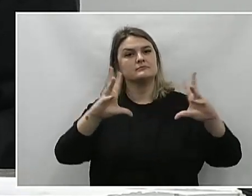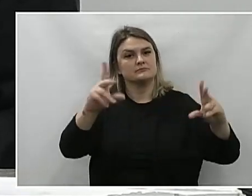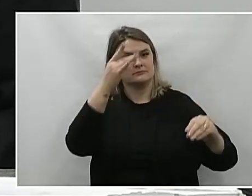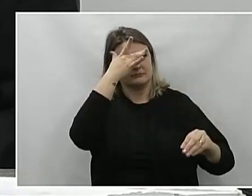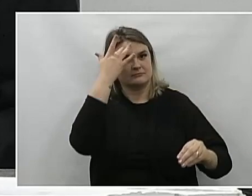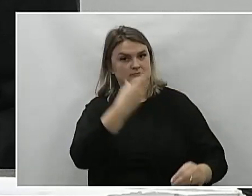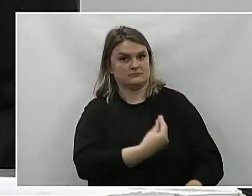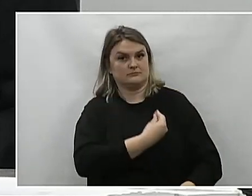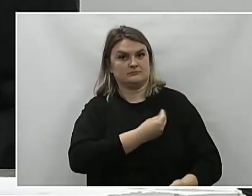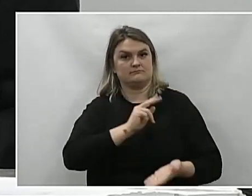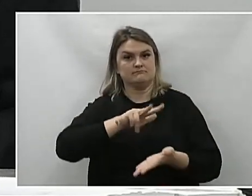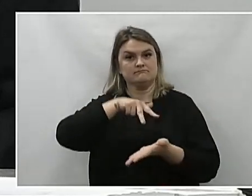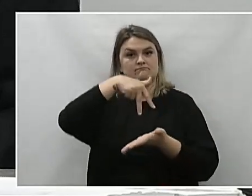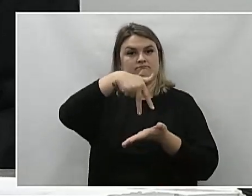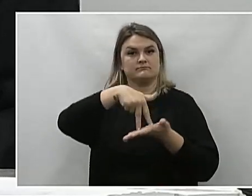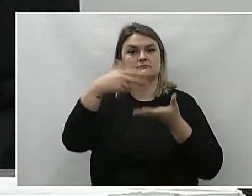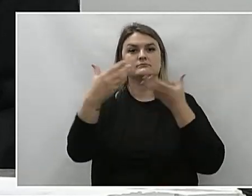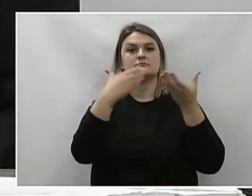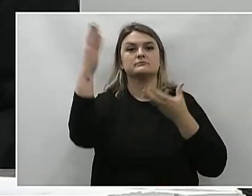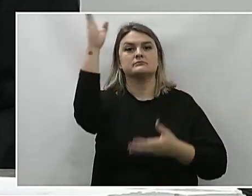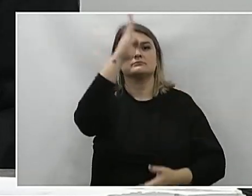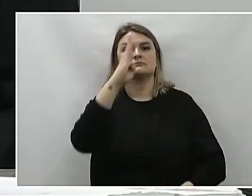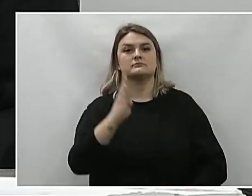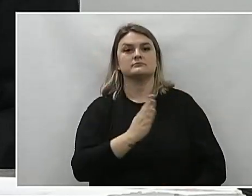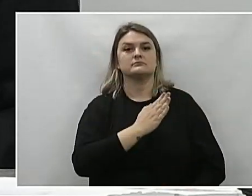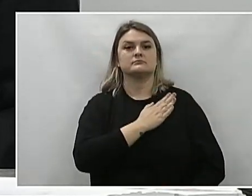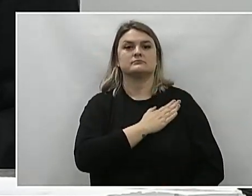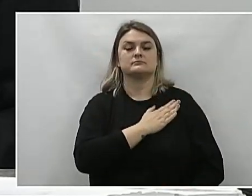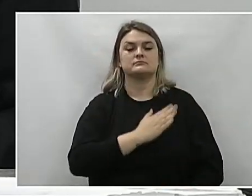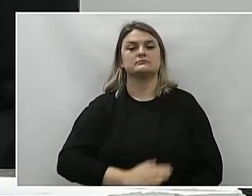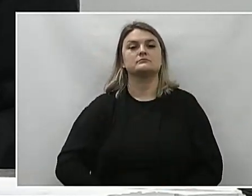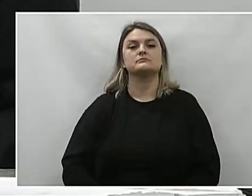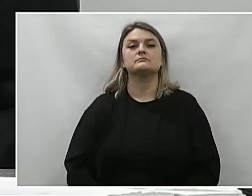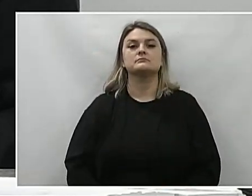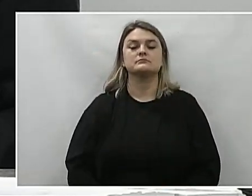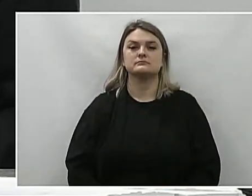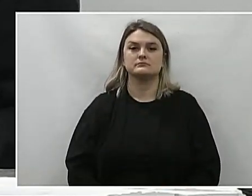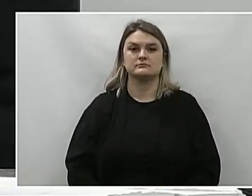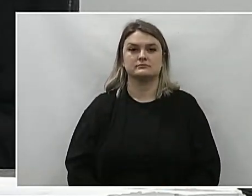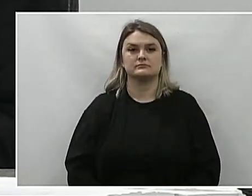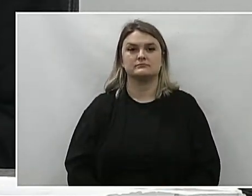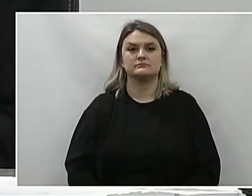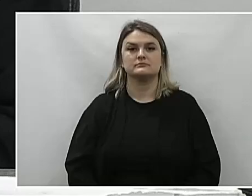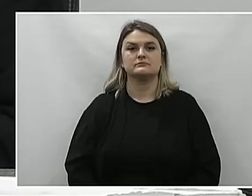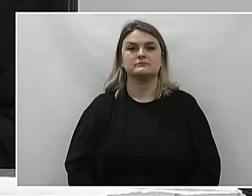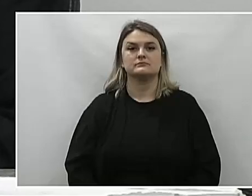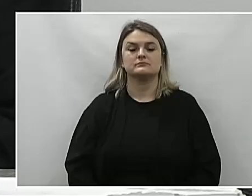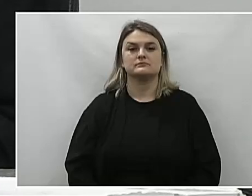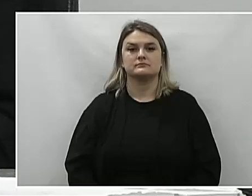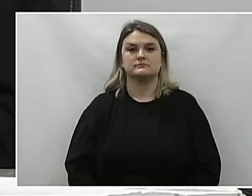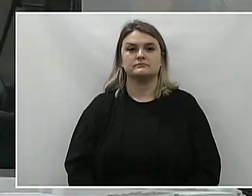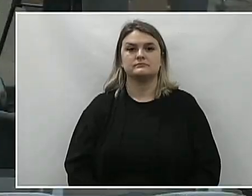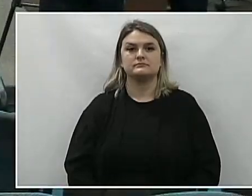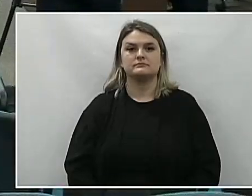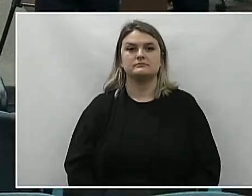a todos para quem em pé em posição de respeito cantemos o Hino Nacional Brasileiro